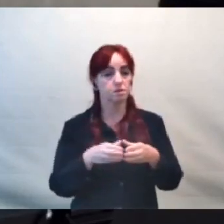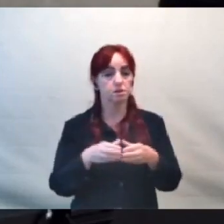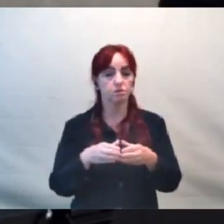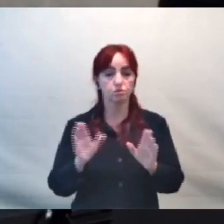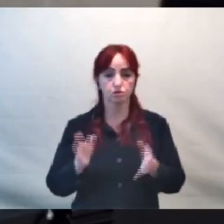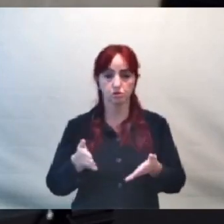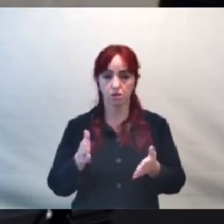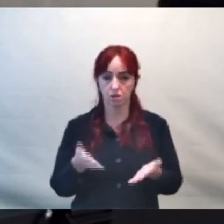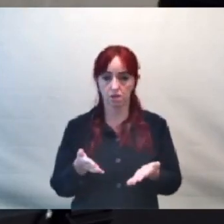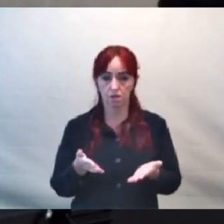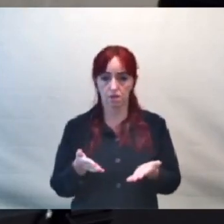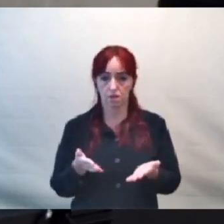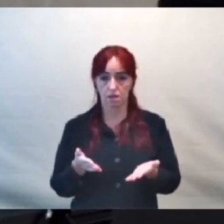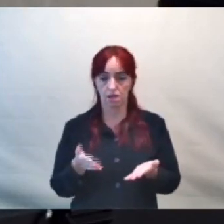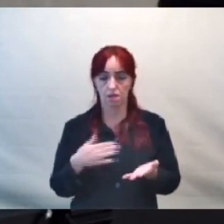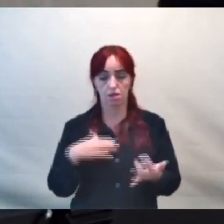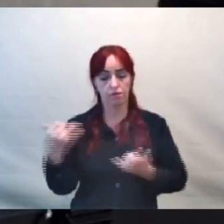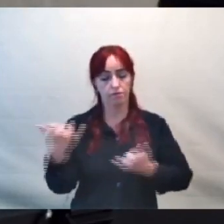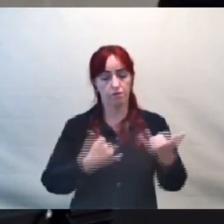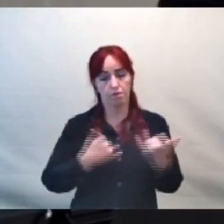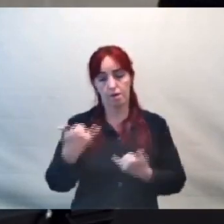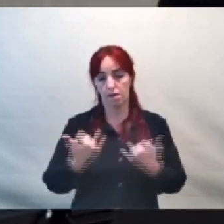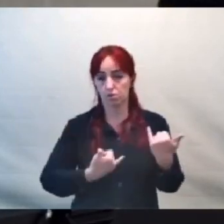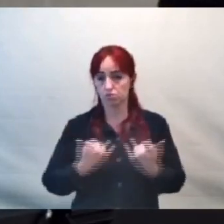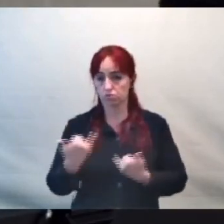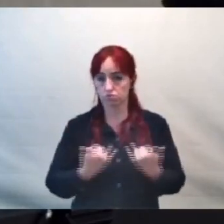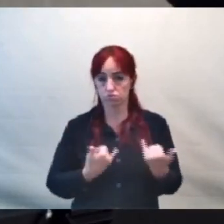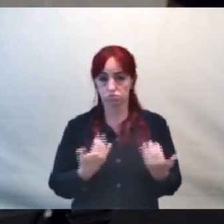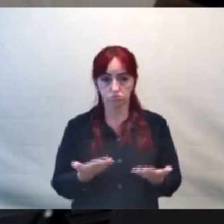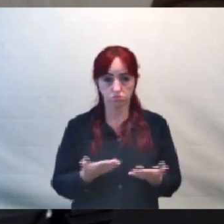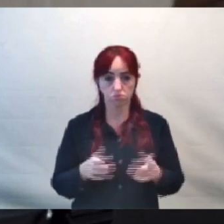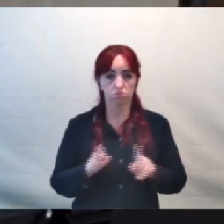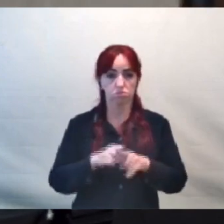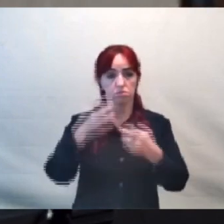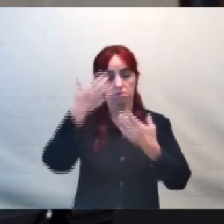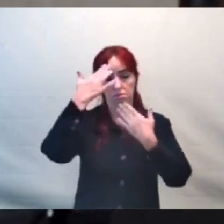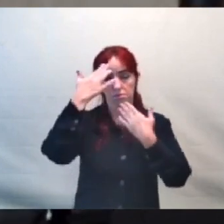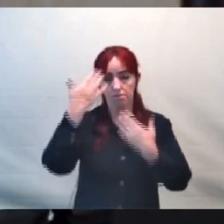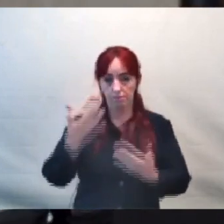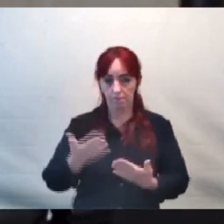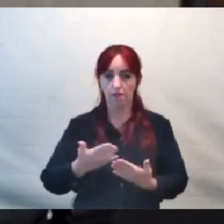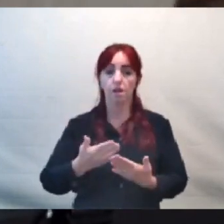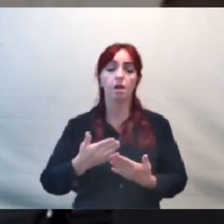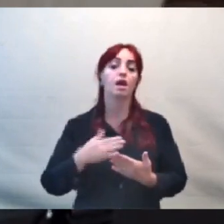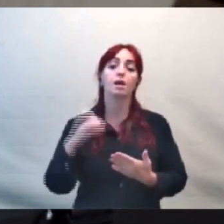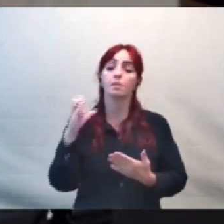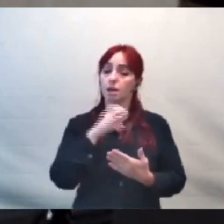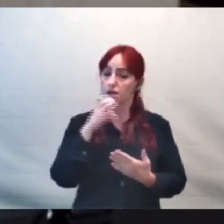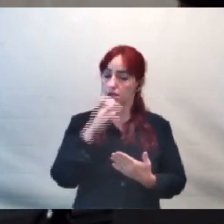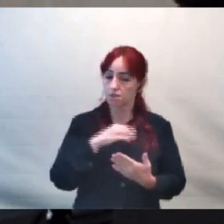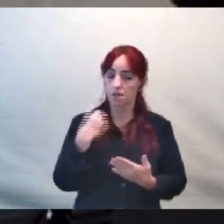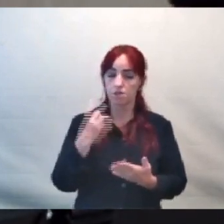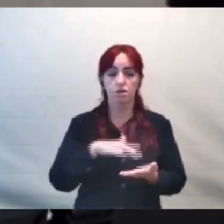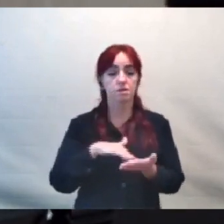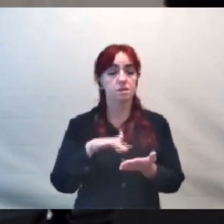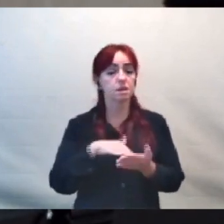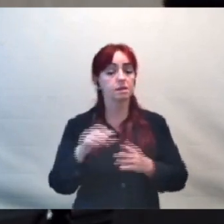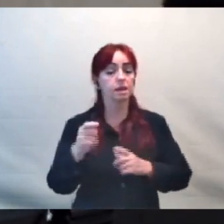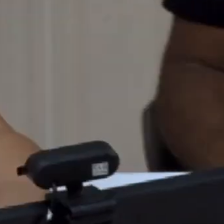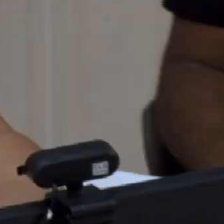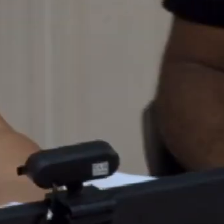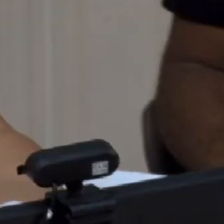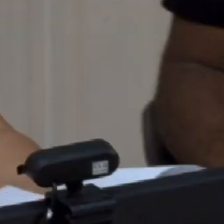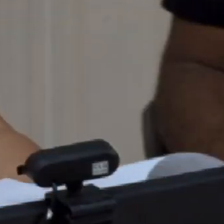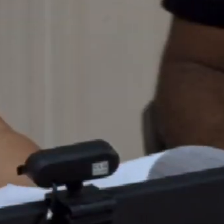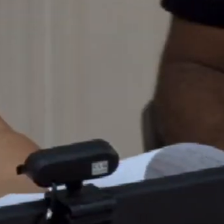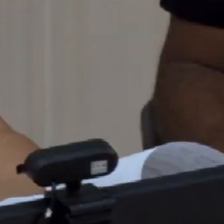Agora fiquei informado sobre isso. Agradecer aí pela agilidade do nosso secretário de Planejamento e Orçamento e Gestão